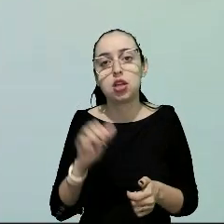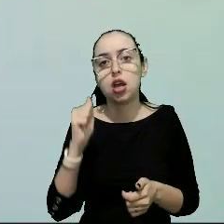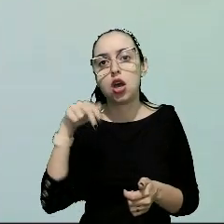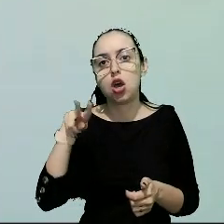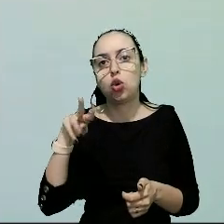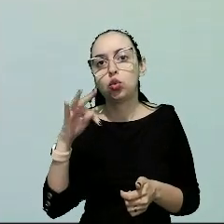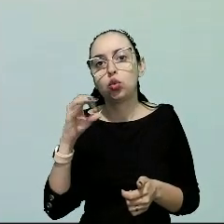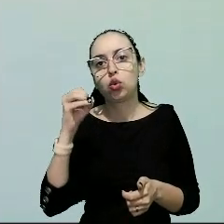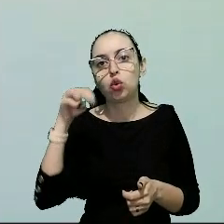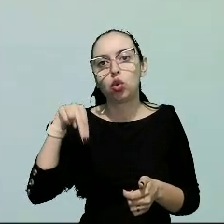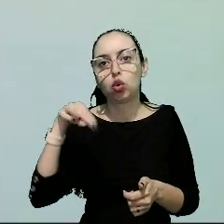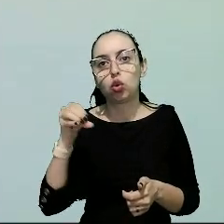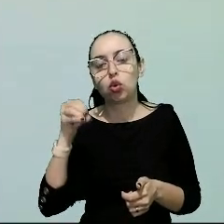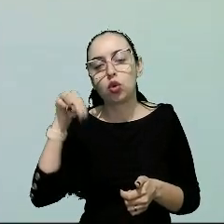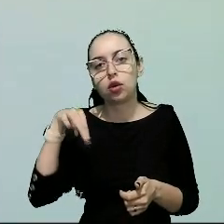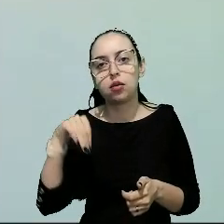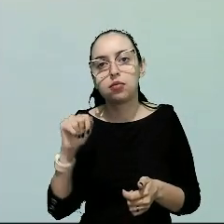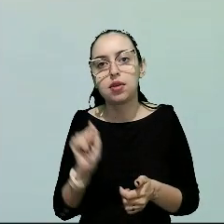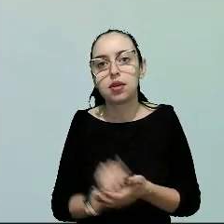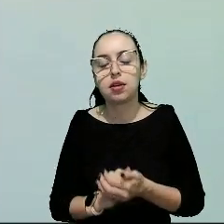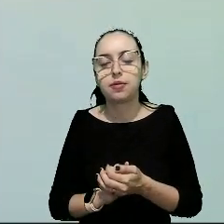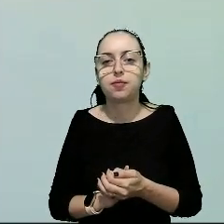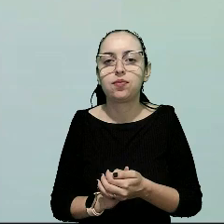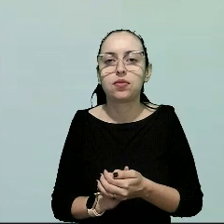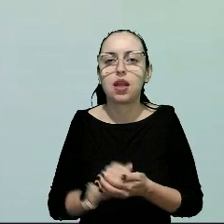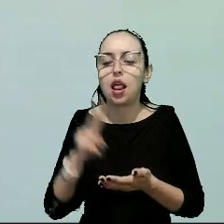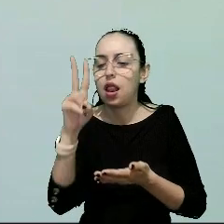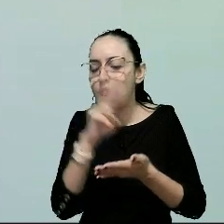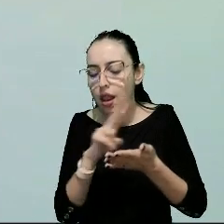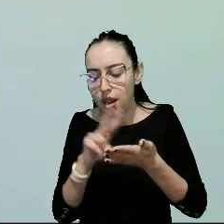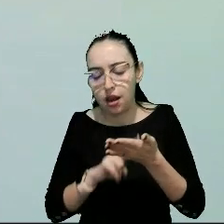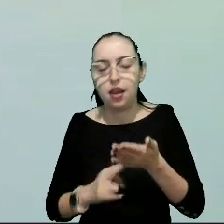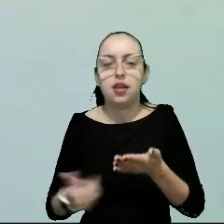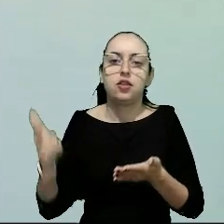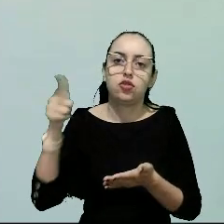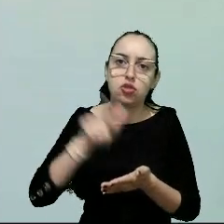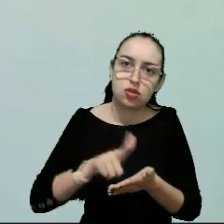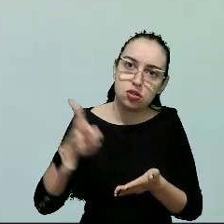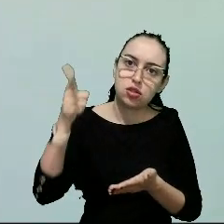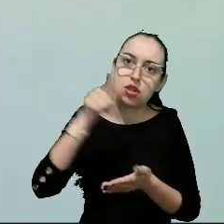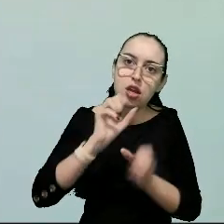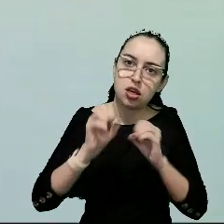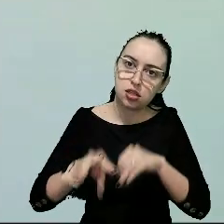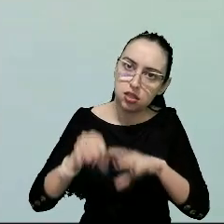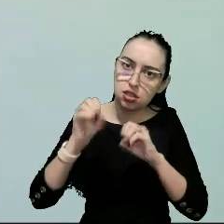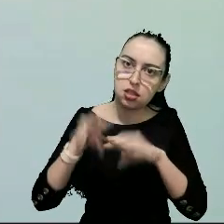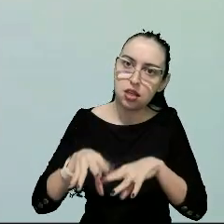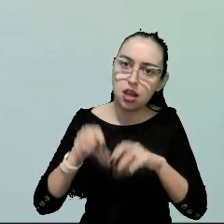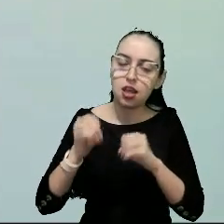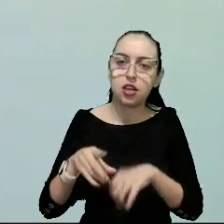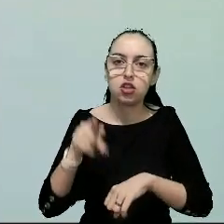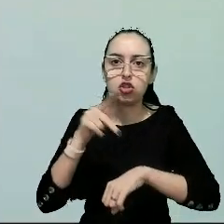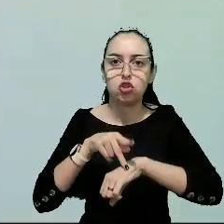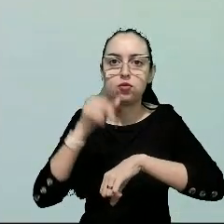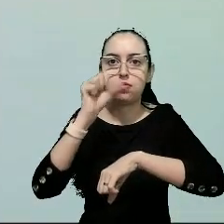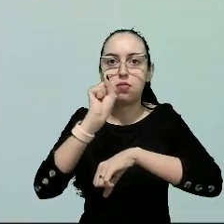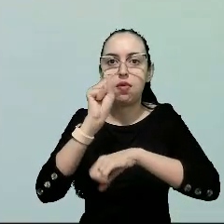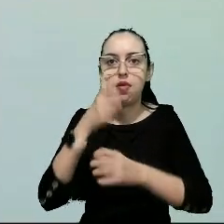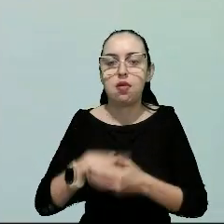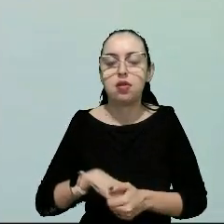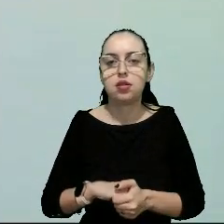autonomia. Eu li, reli dezenas de vezes, dei aulas de pós-graduação